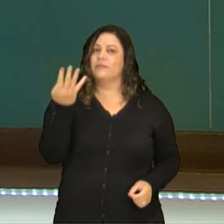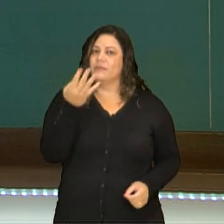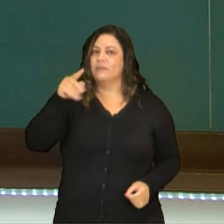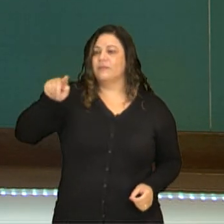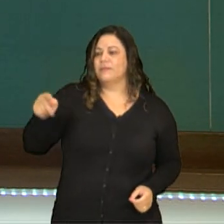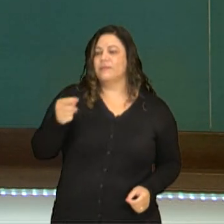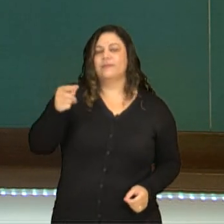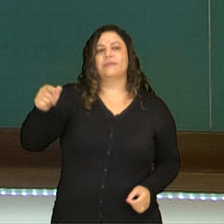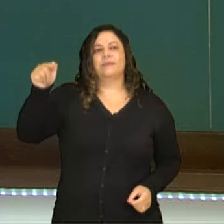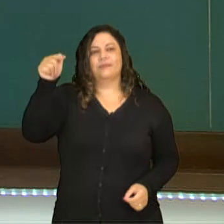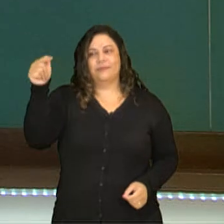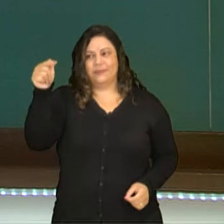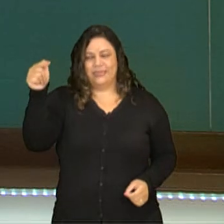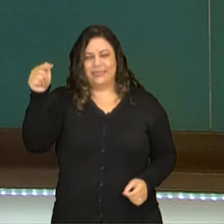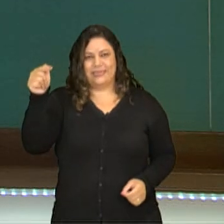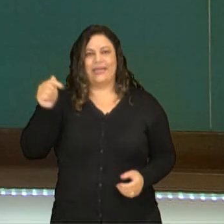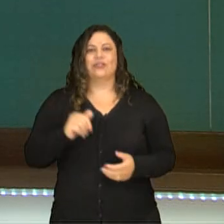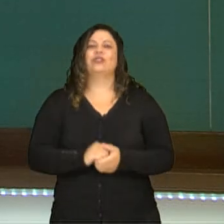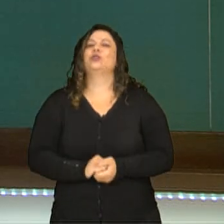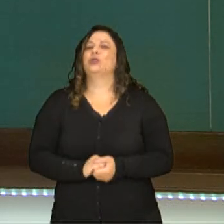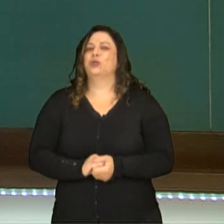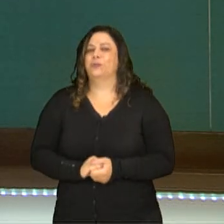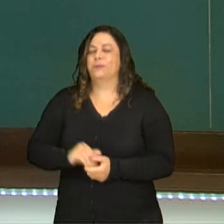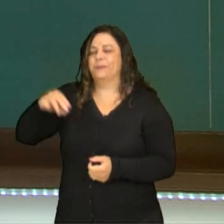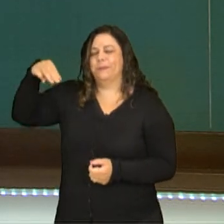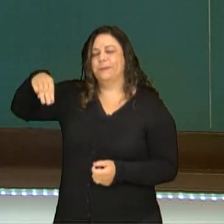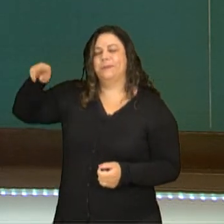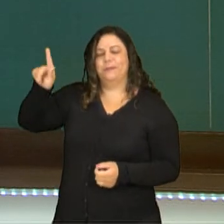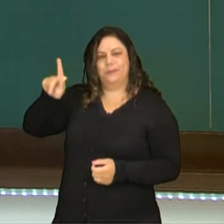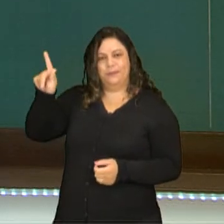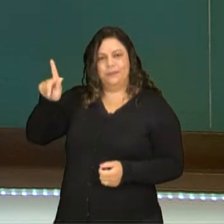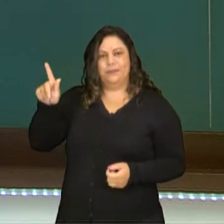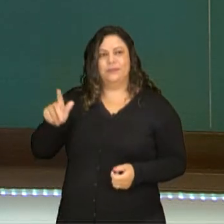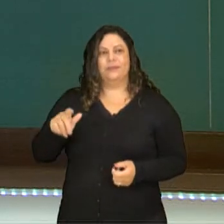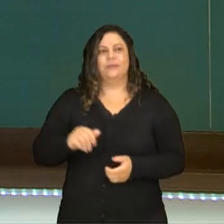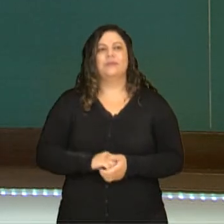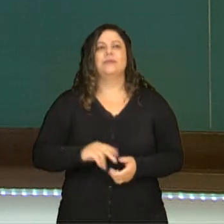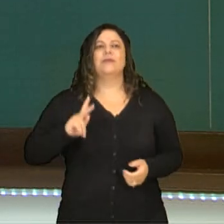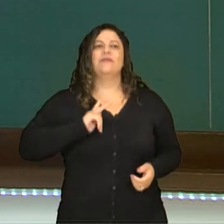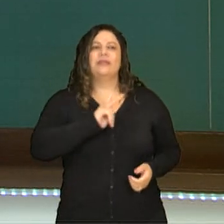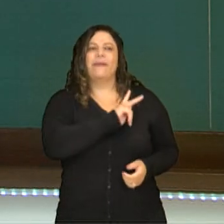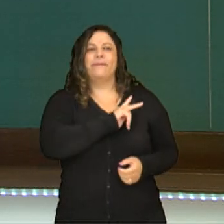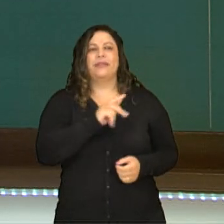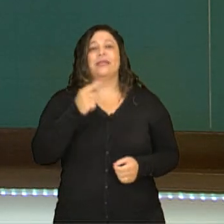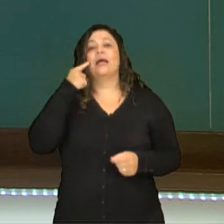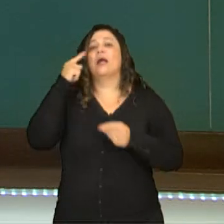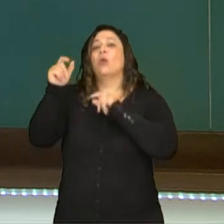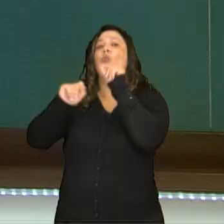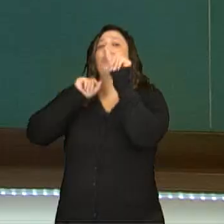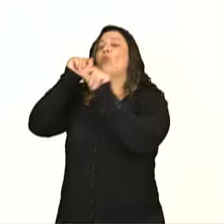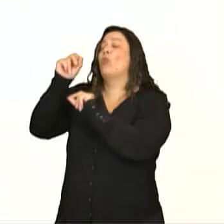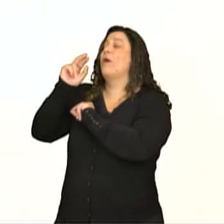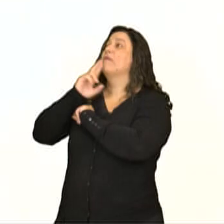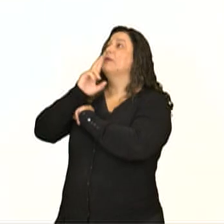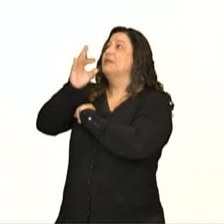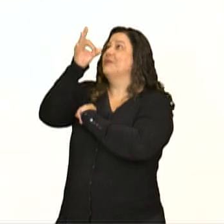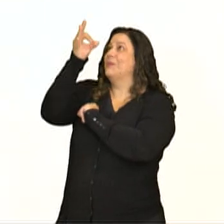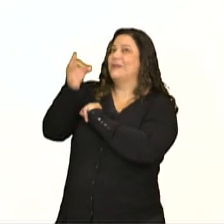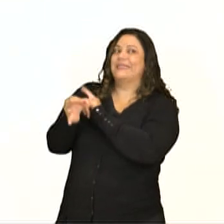64,7 miligramas de vitaminas e minerais, ok? Olha lá, qual a resposta certa?